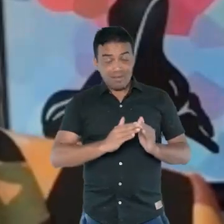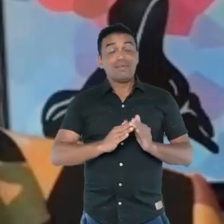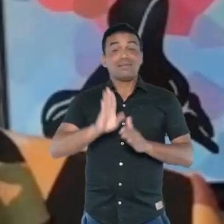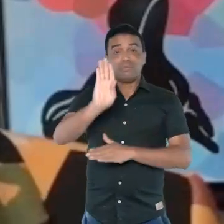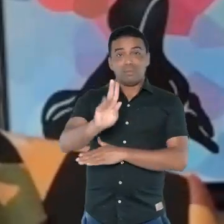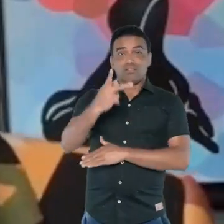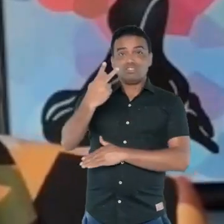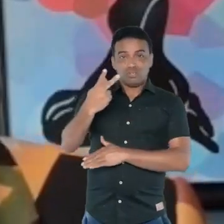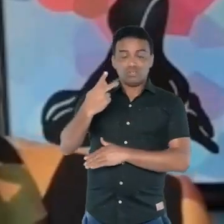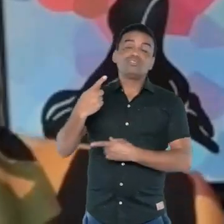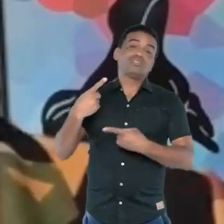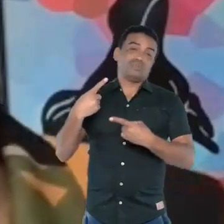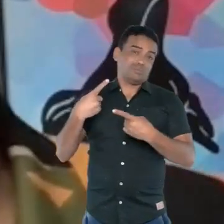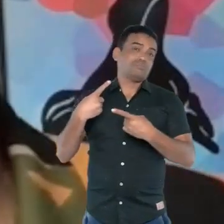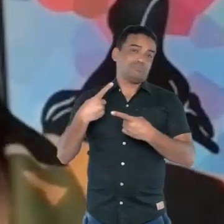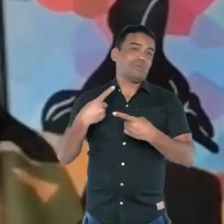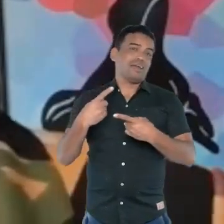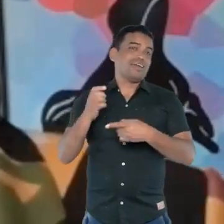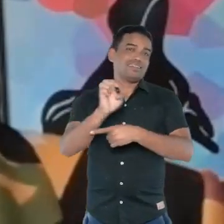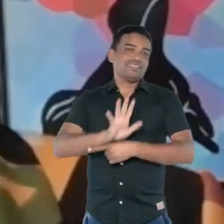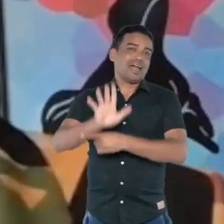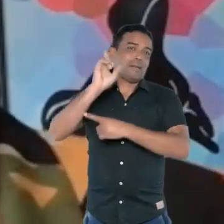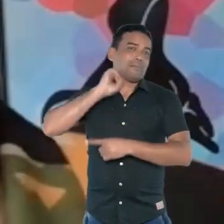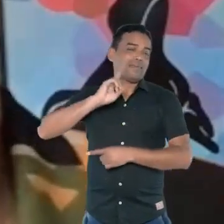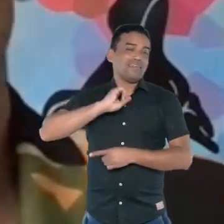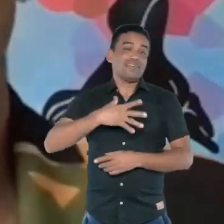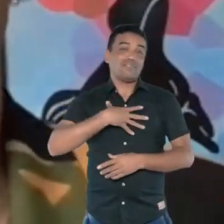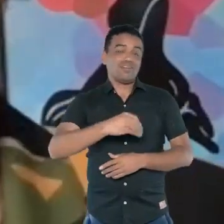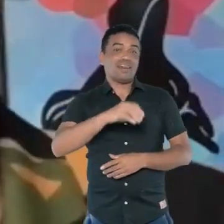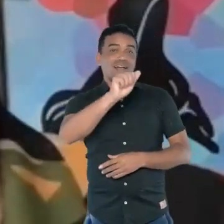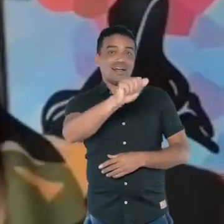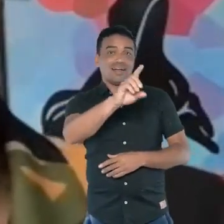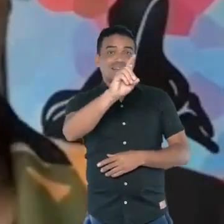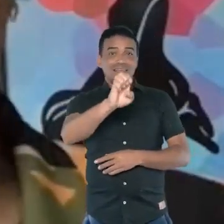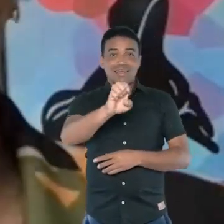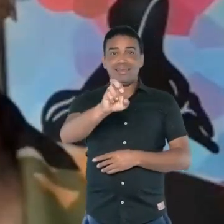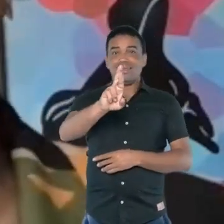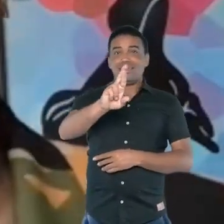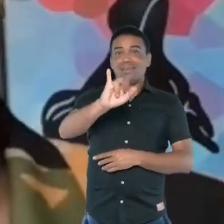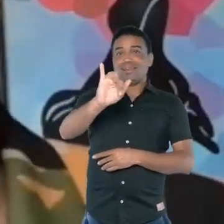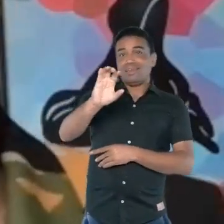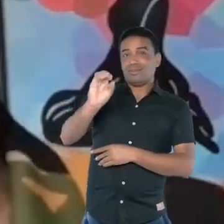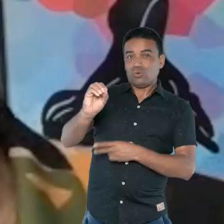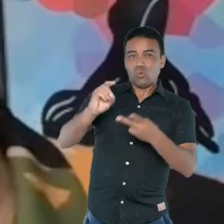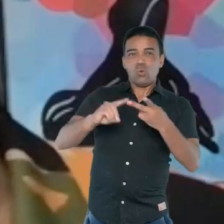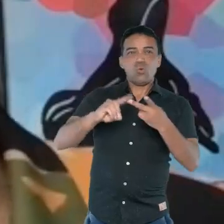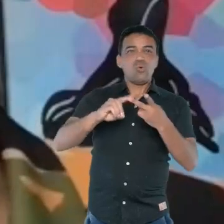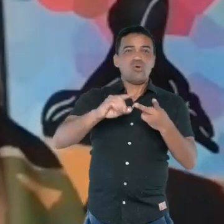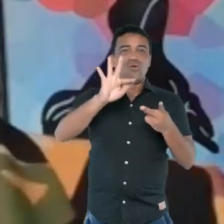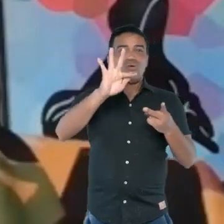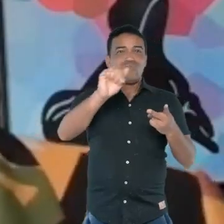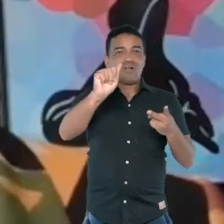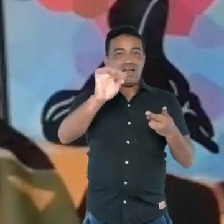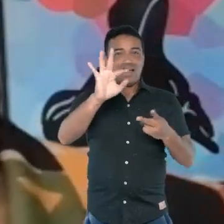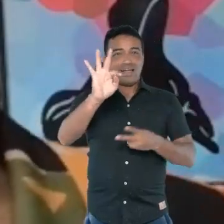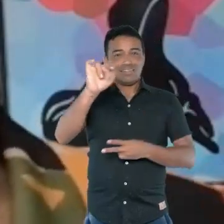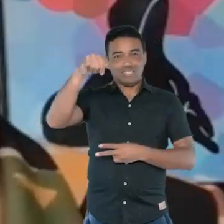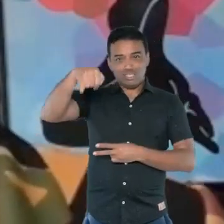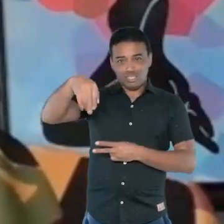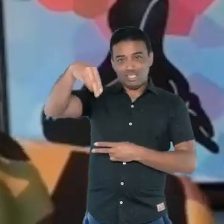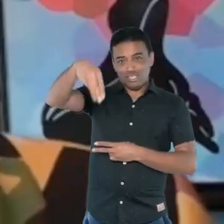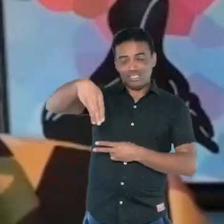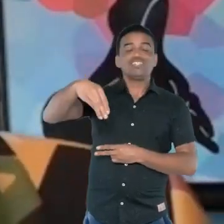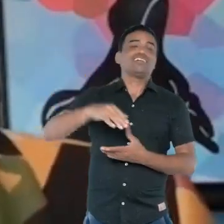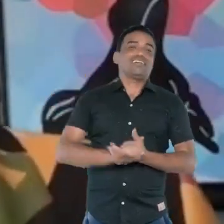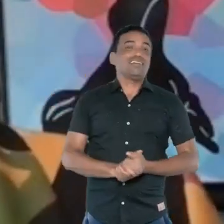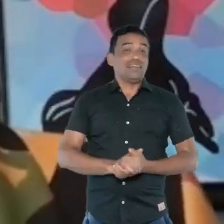de botões de tom preto. Seu fundo é composto por um banner em tons de azul e verde, estampado com a logomarca do Sempre um Papo.